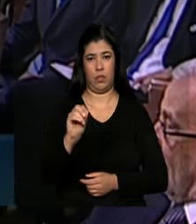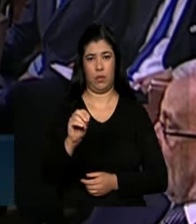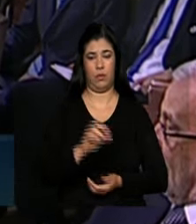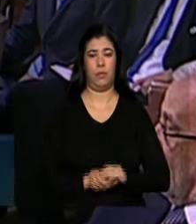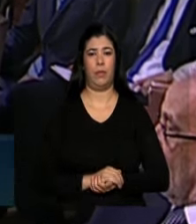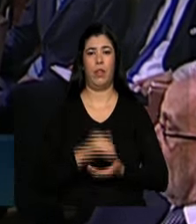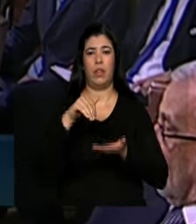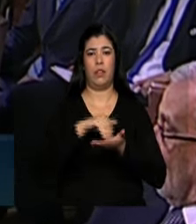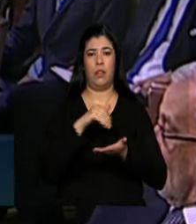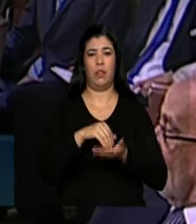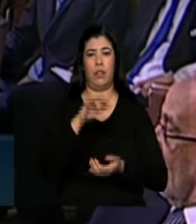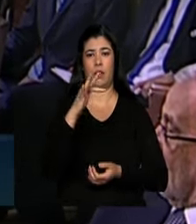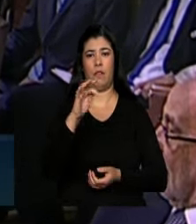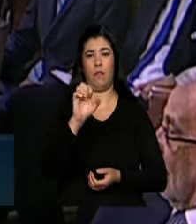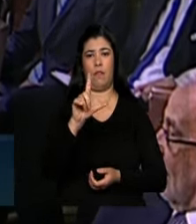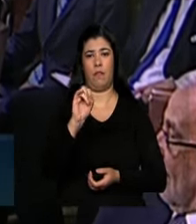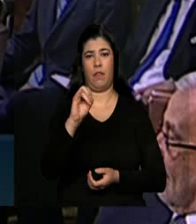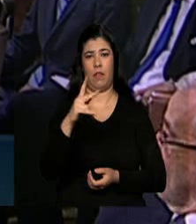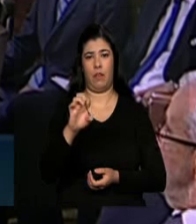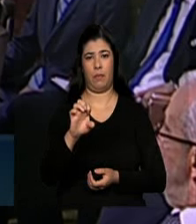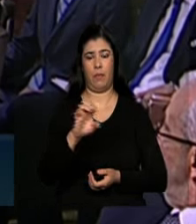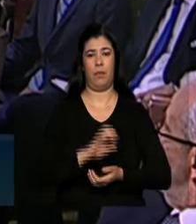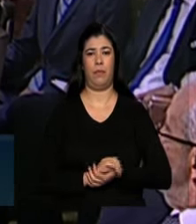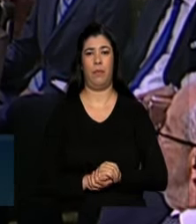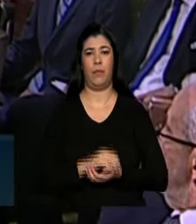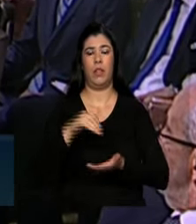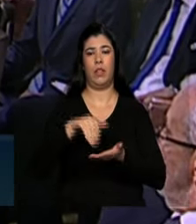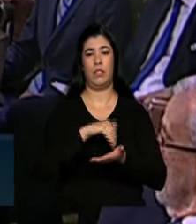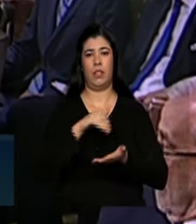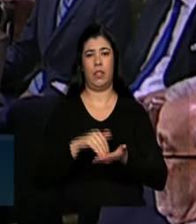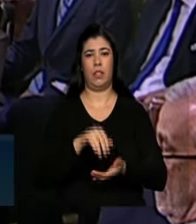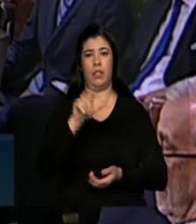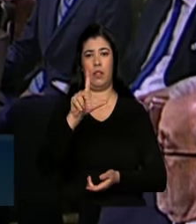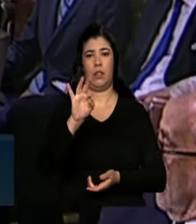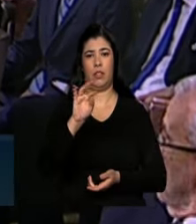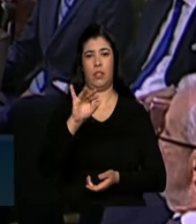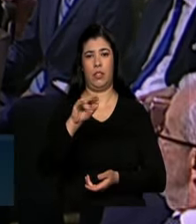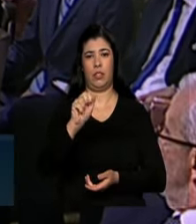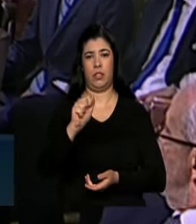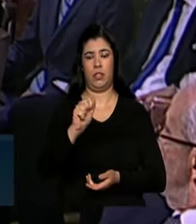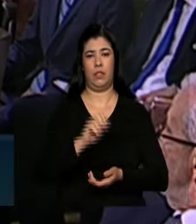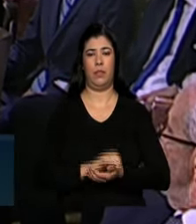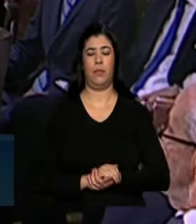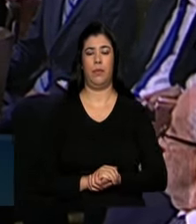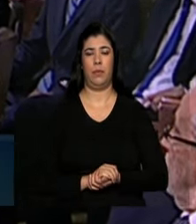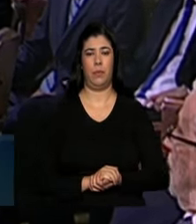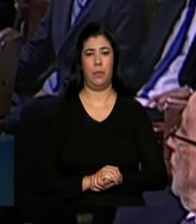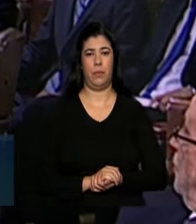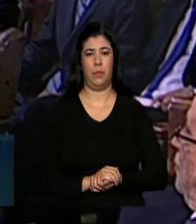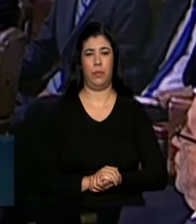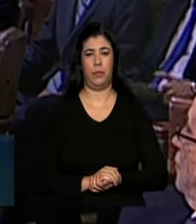Secretário Felipe Neves Caetano Ribeiro. Secretária Letícia dos Santos Marranguelo.